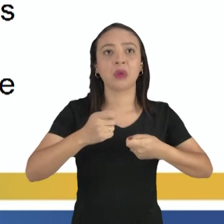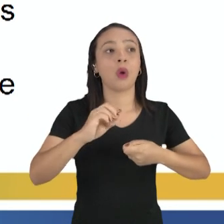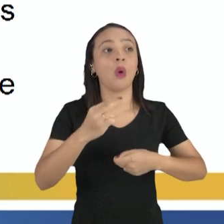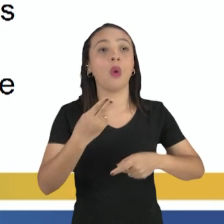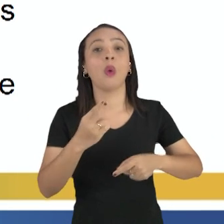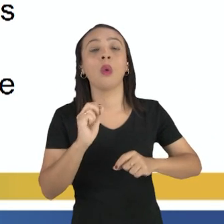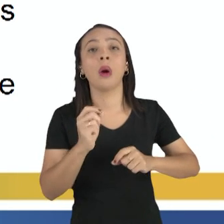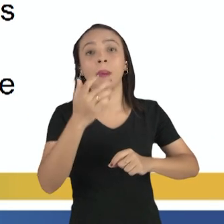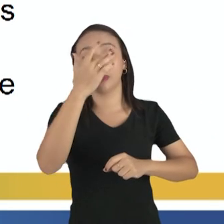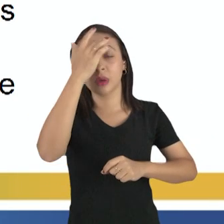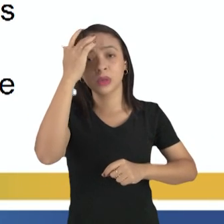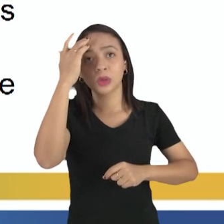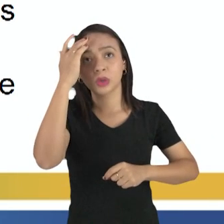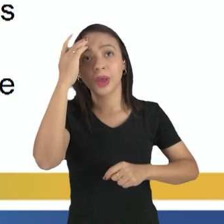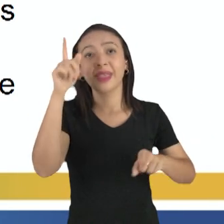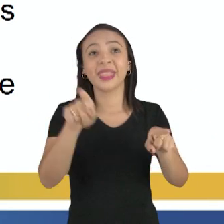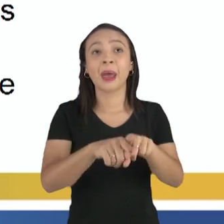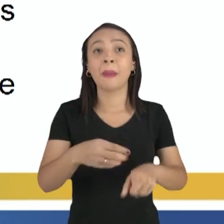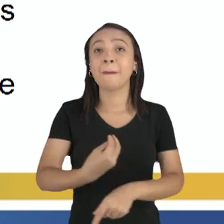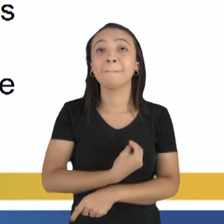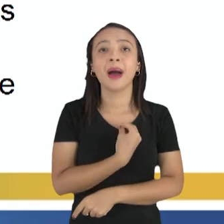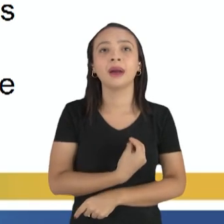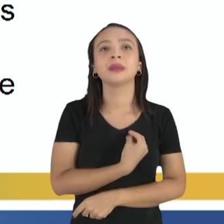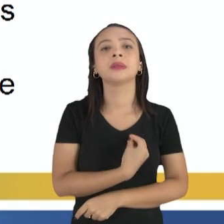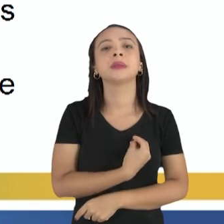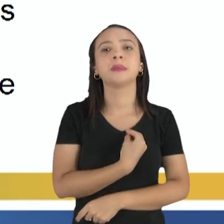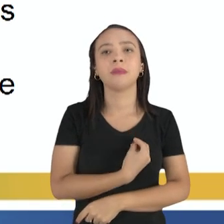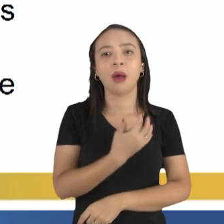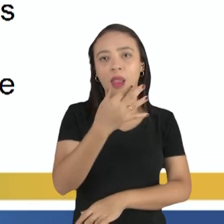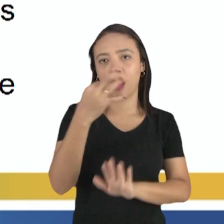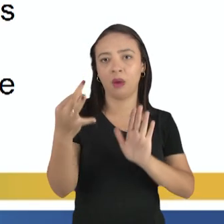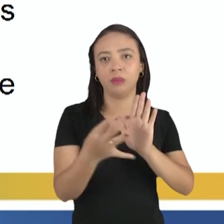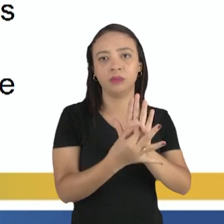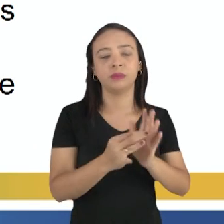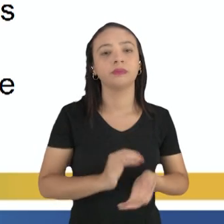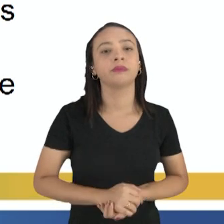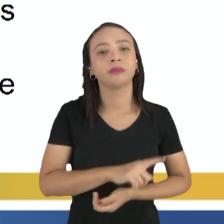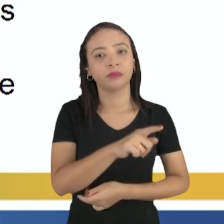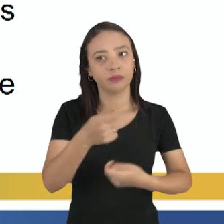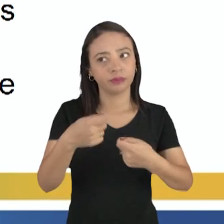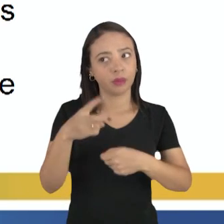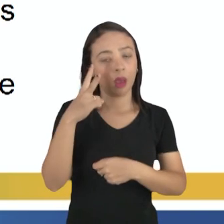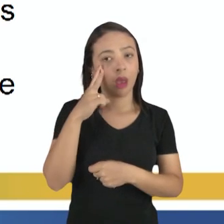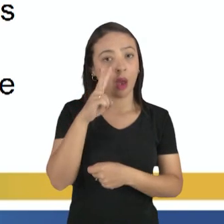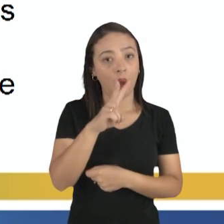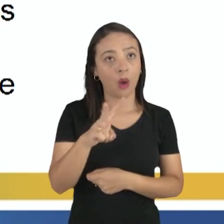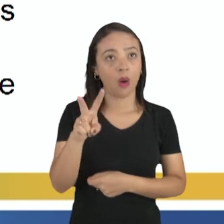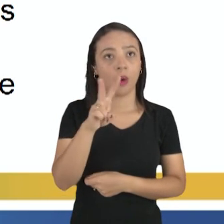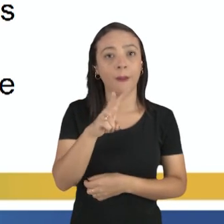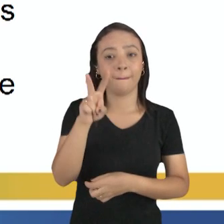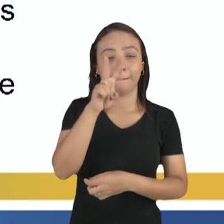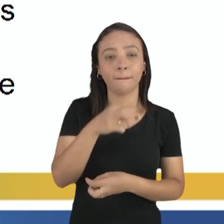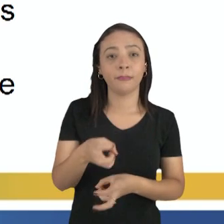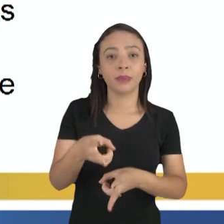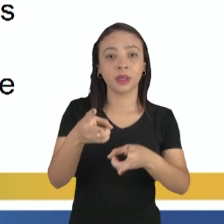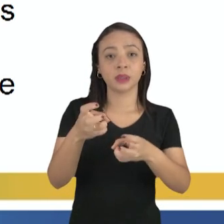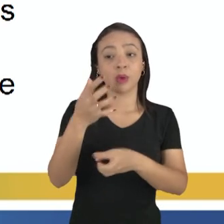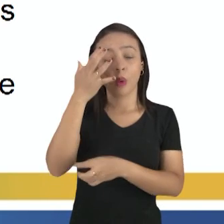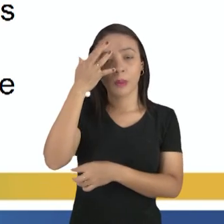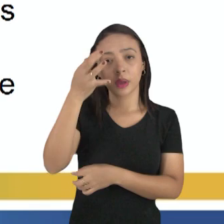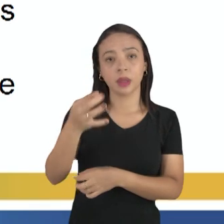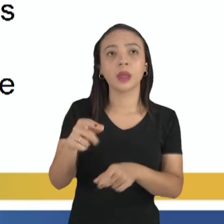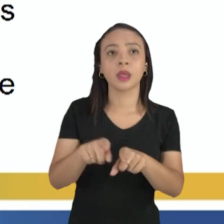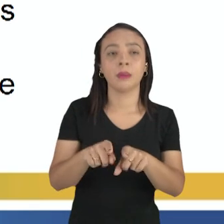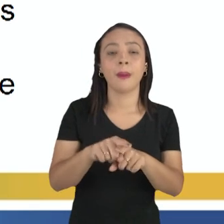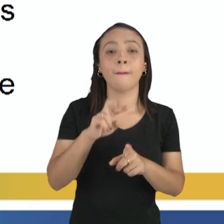leitor copartícipe do ponto de vista. E aí você deve dar uma analisada em todas as alternativas, entender o